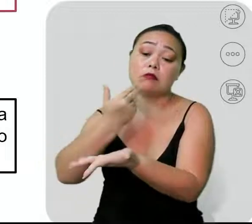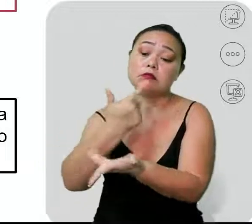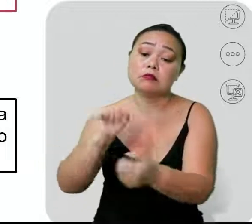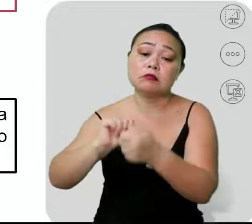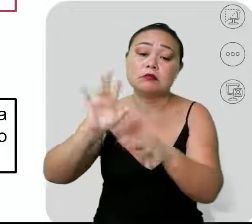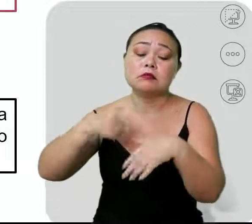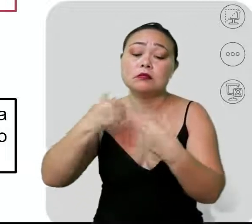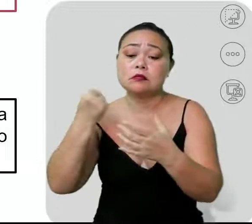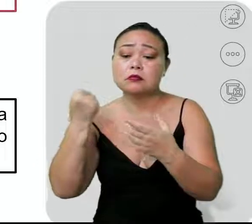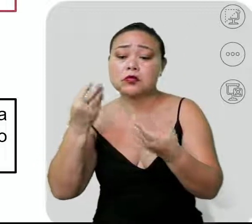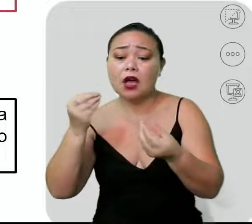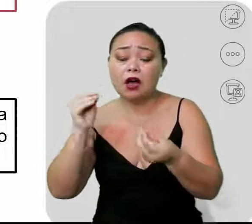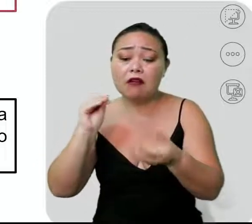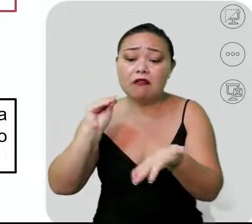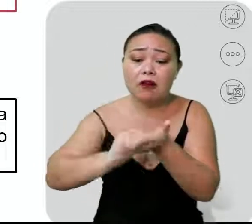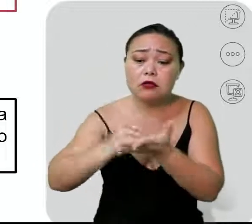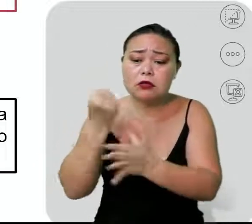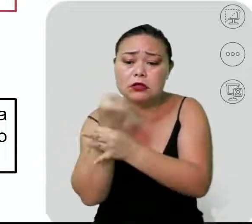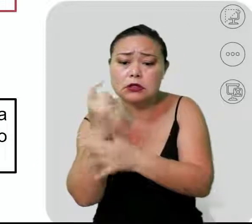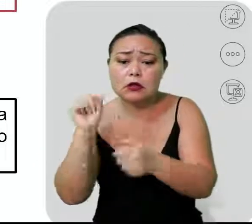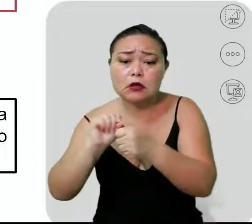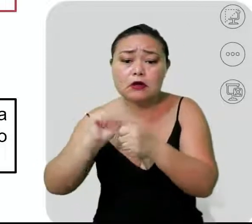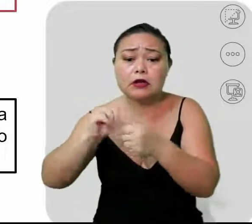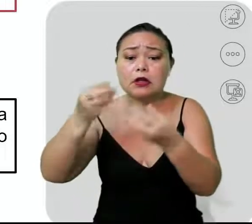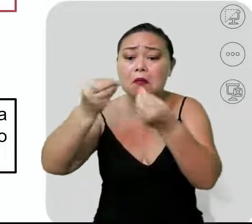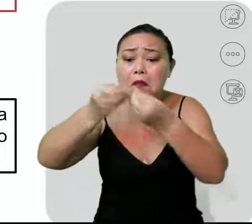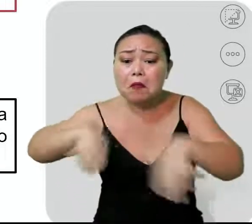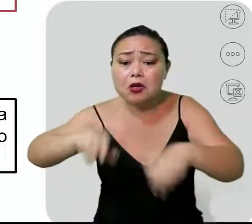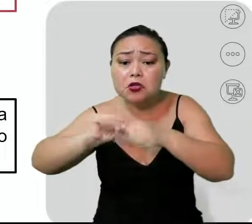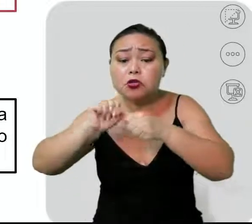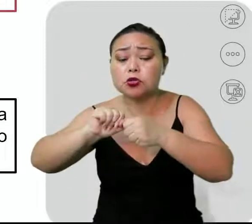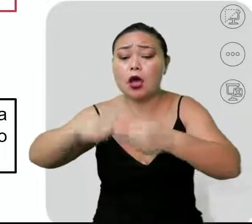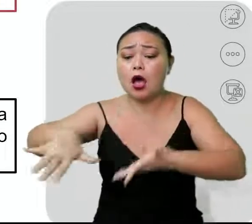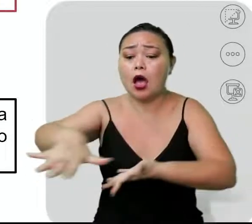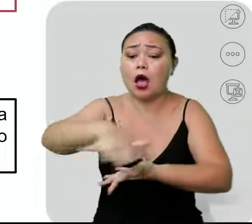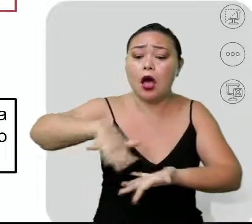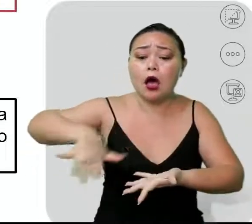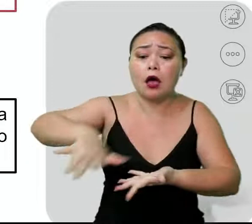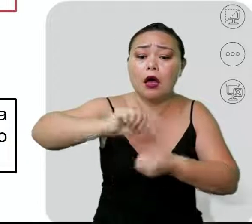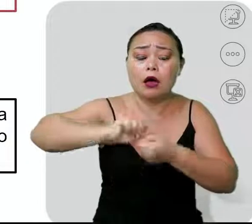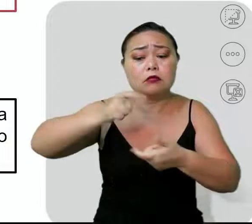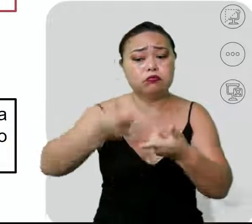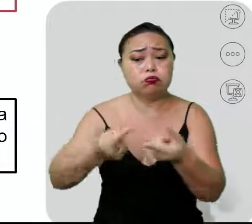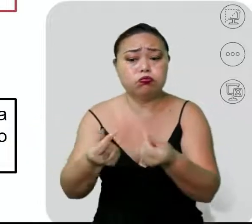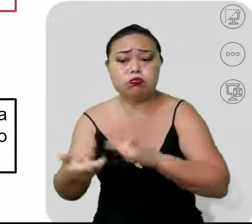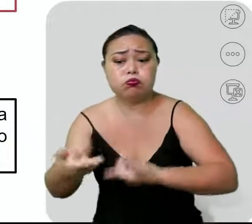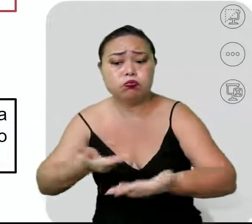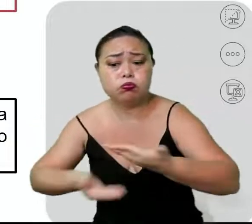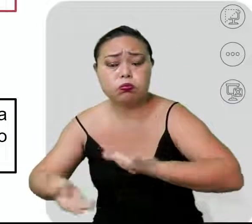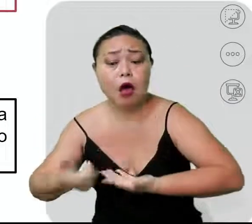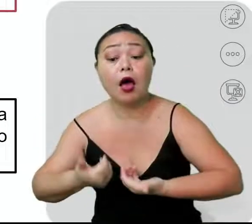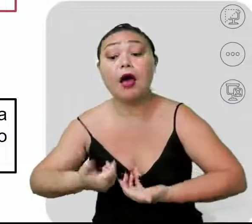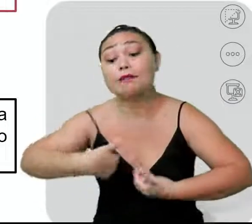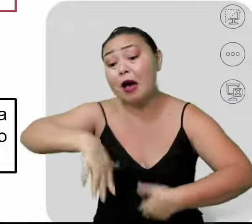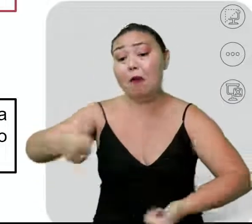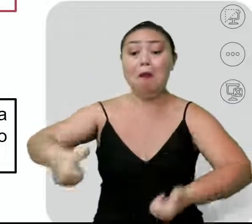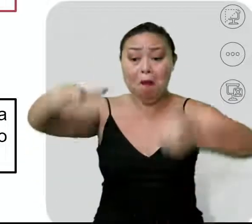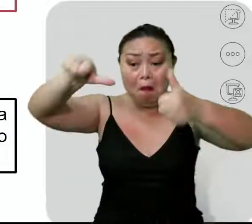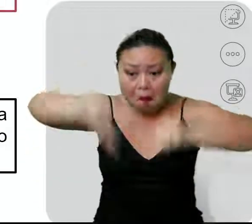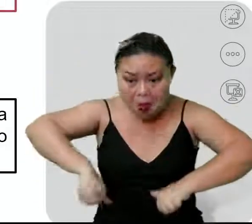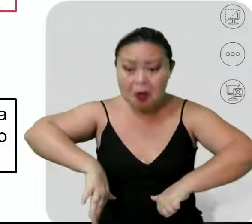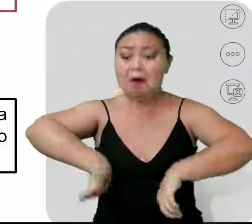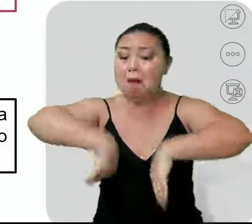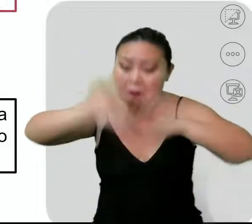E aí segurou Você vai prejudicar aqui do Comércio máquinas de baixo surgir para piorar a situação